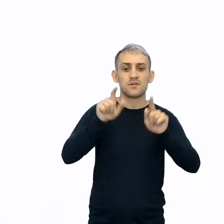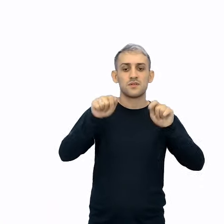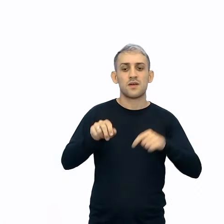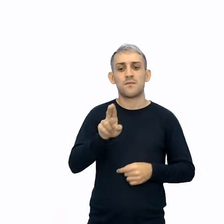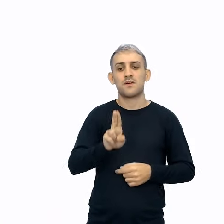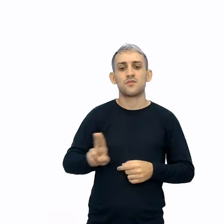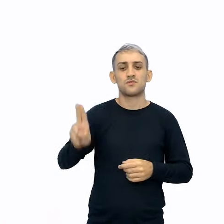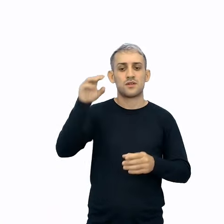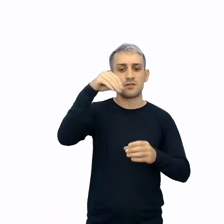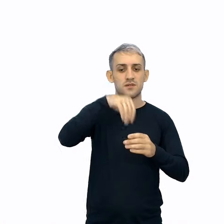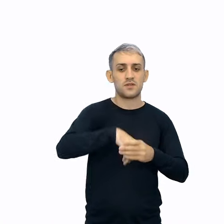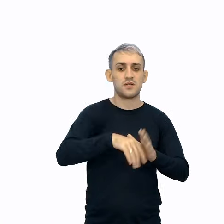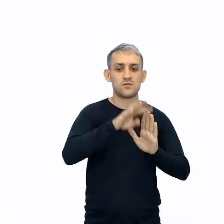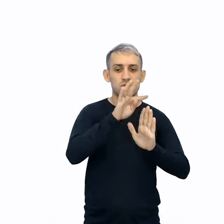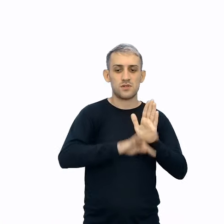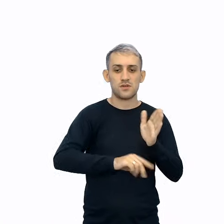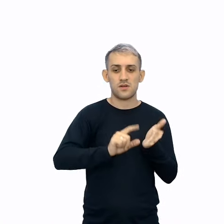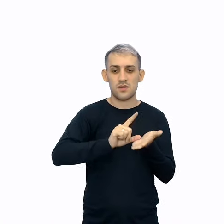textos argumentativos